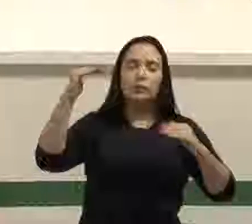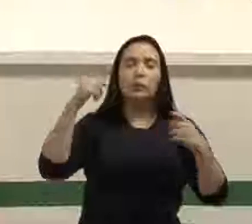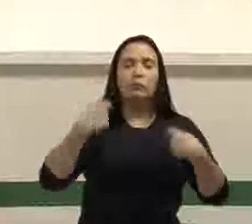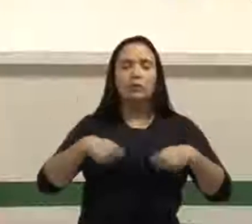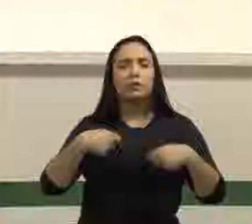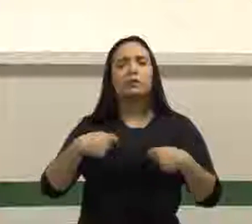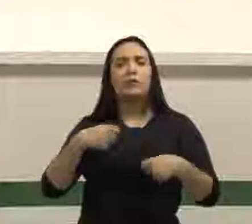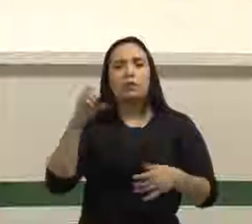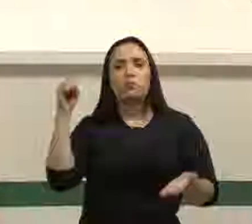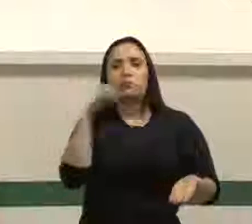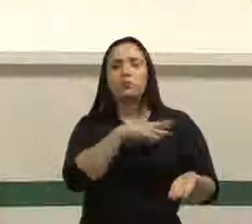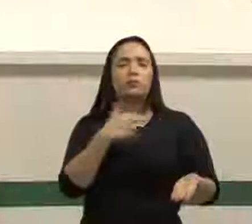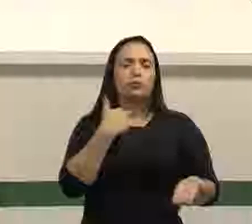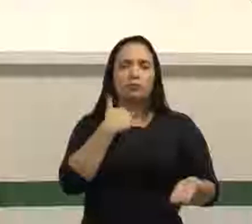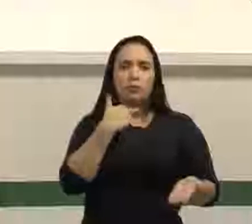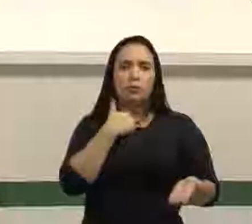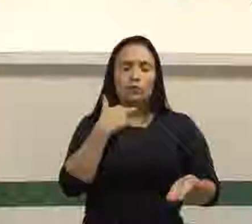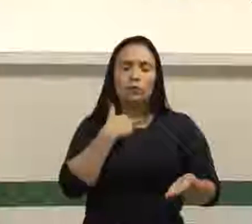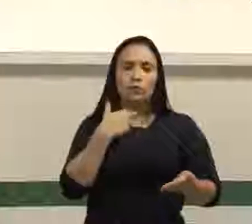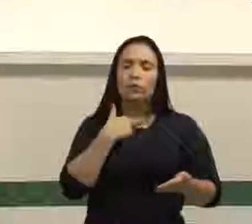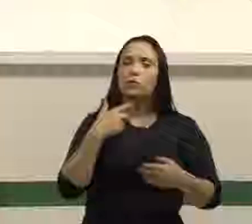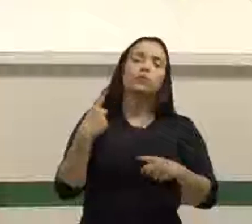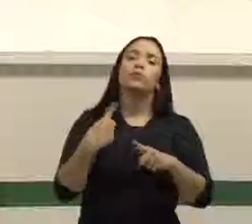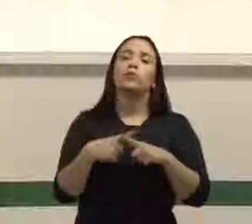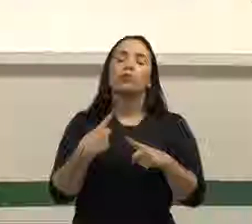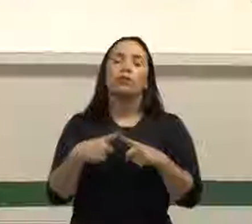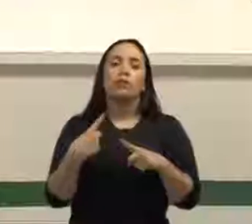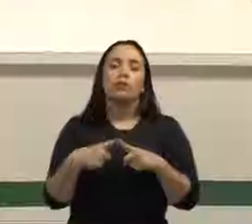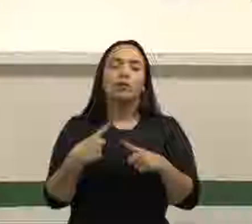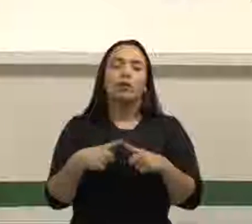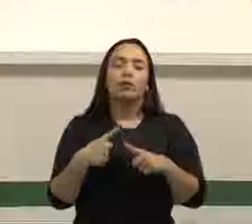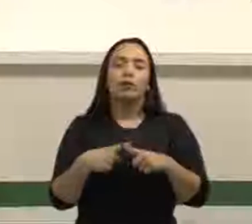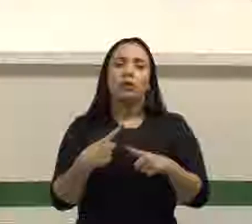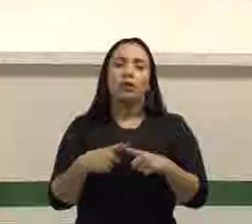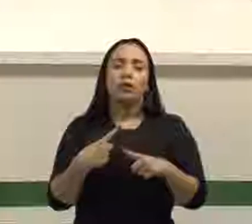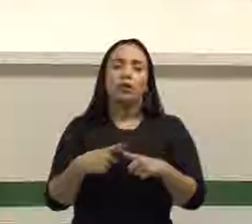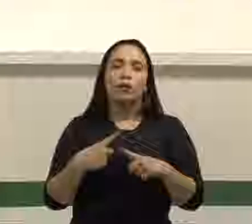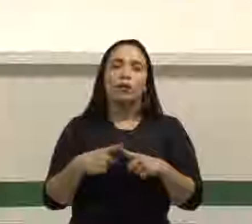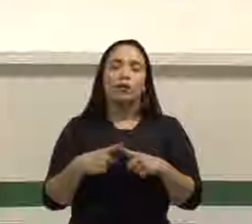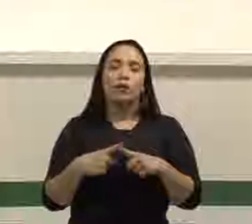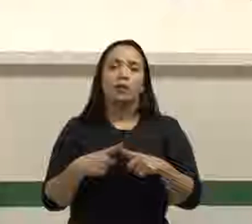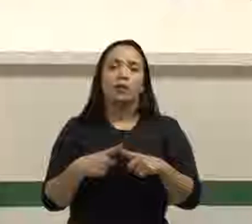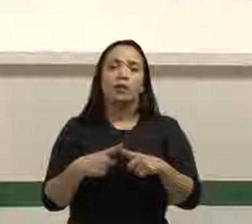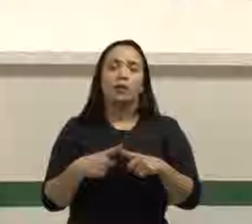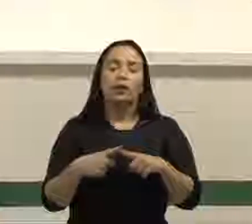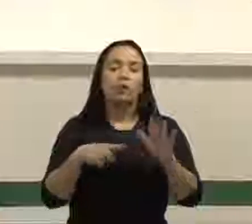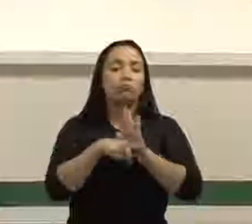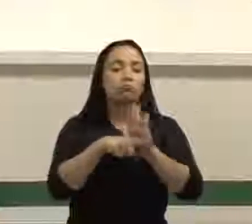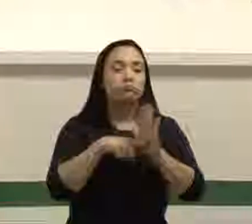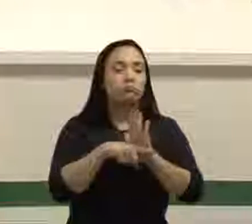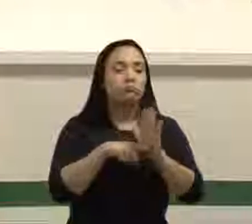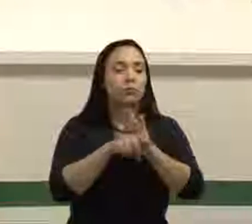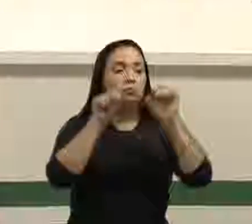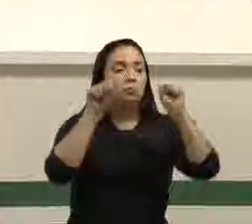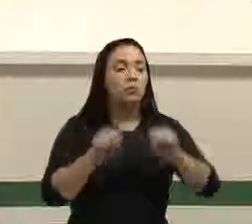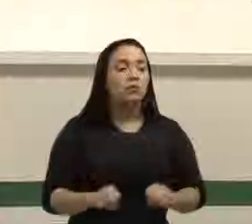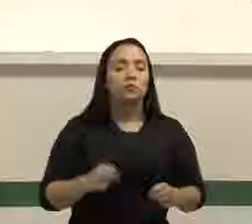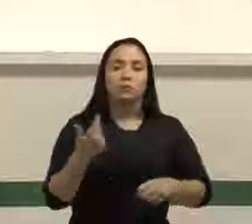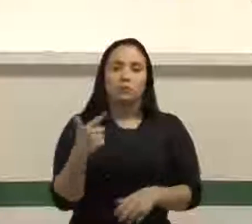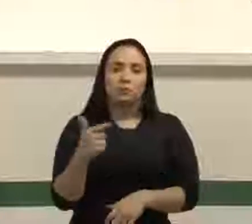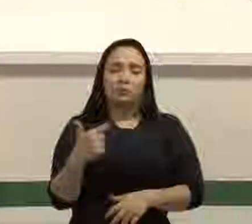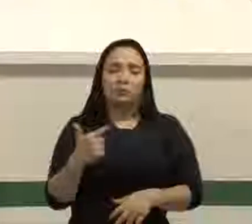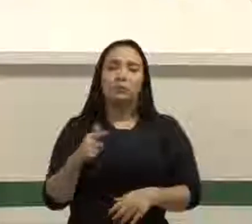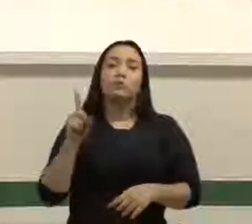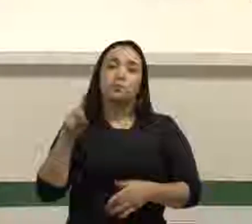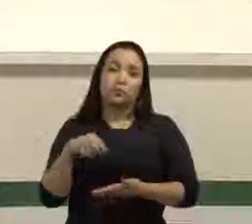forma abusiva e desnecessária, haja vista a fragilidade do inquérito que não possui base fática. Quer dizer,